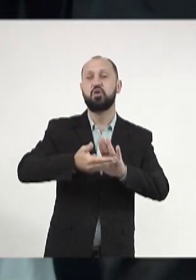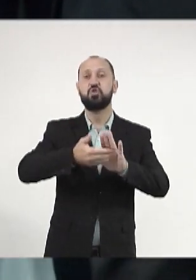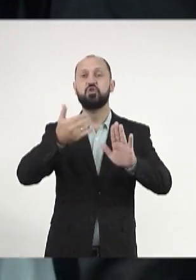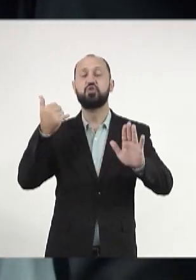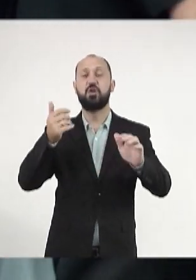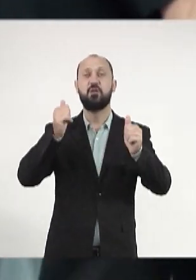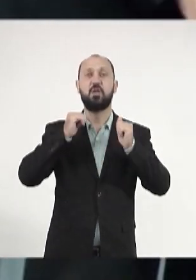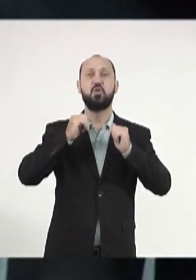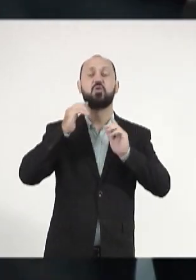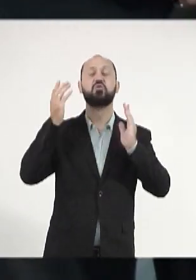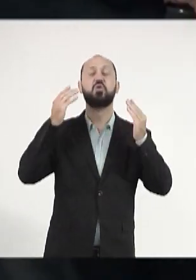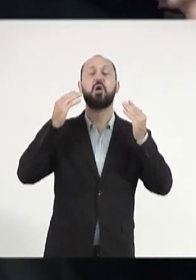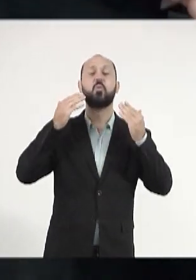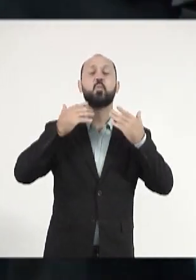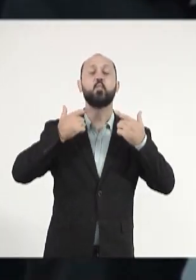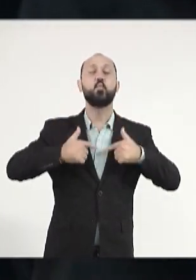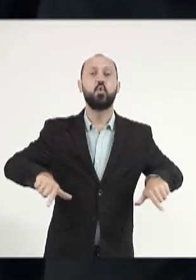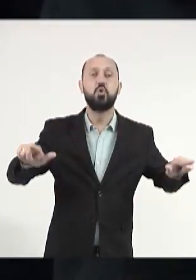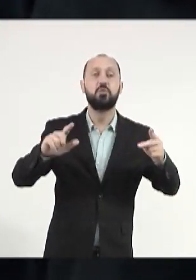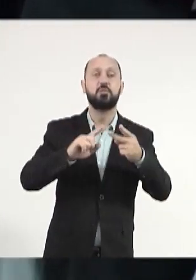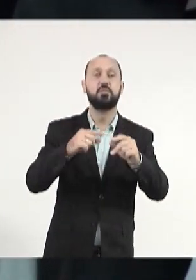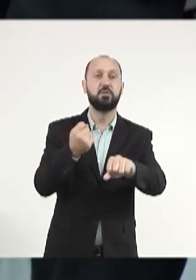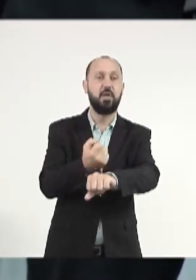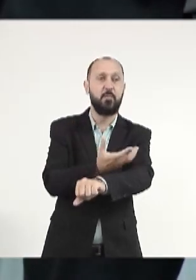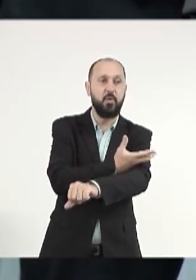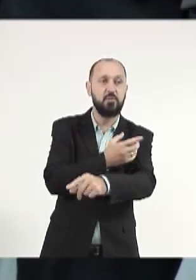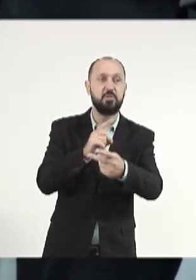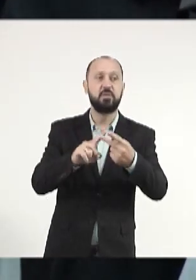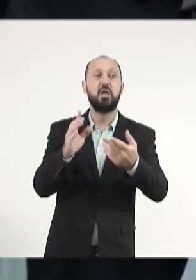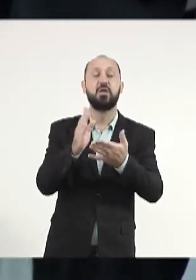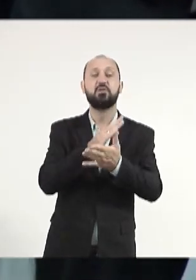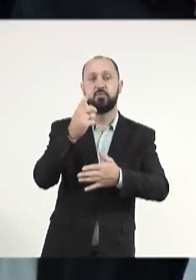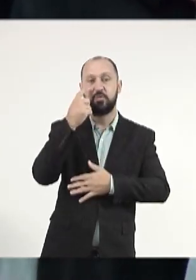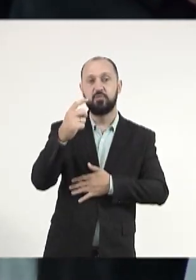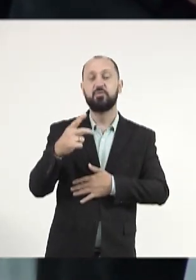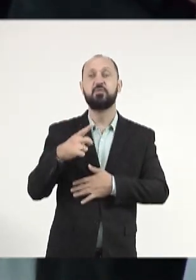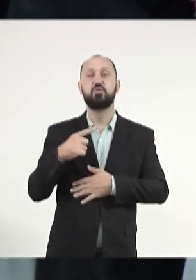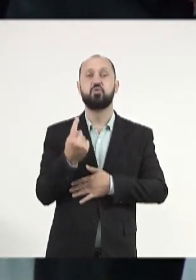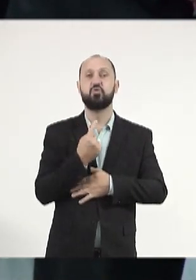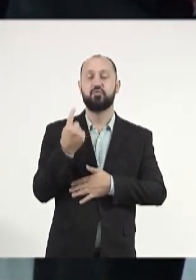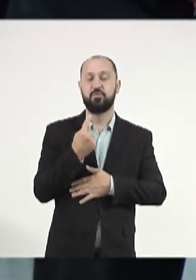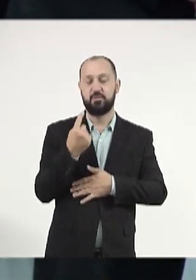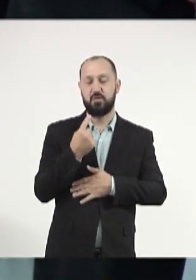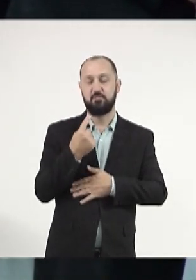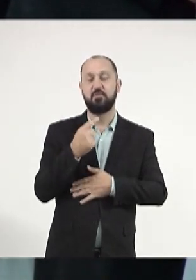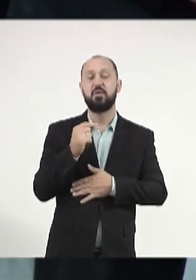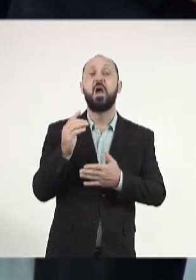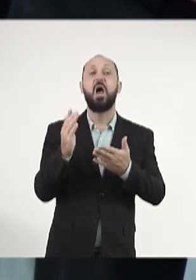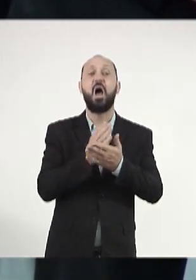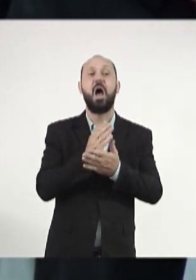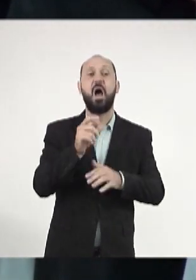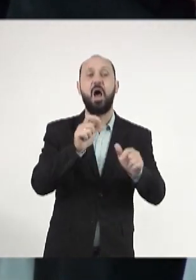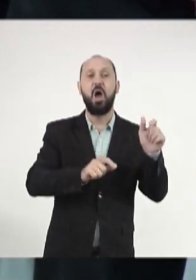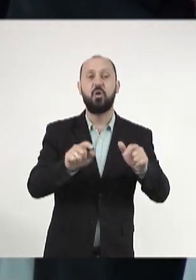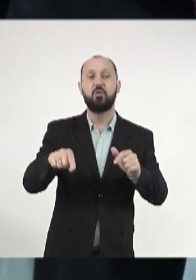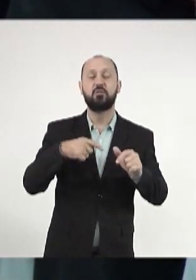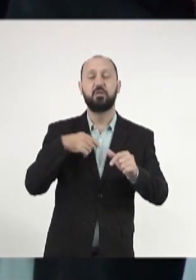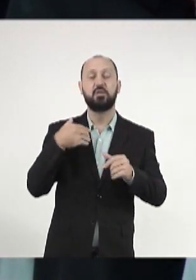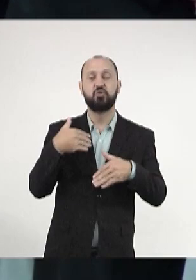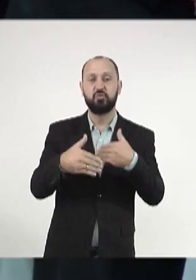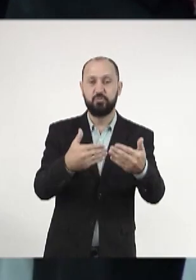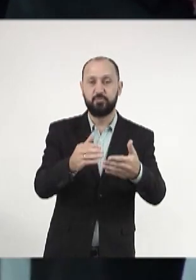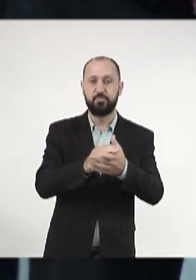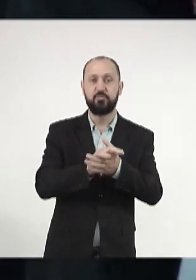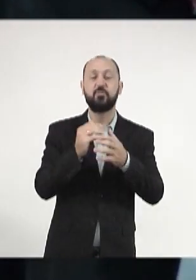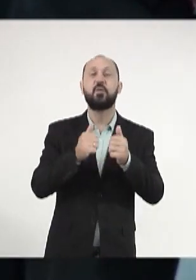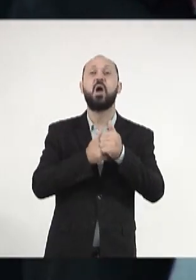falo em desarmar, é se desarmar das emoções e de alguns interesses individuais, pessoais, que algumas pessoas têm nesses processos.